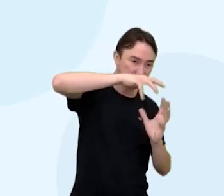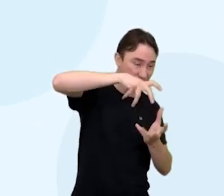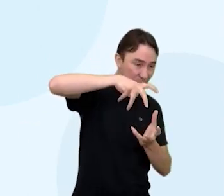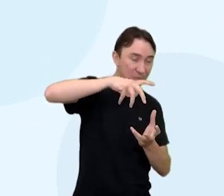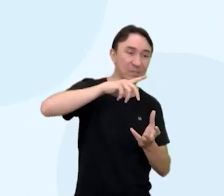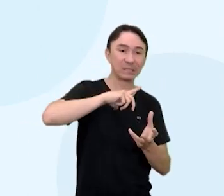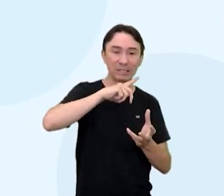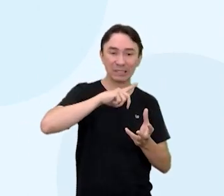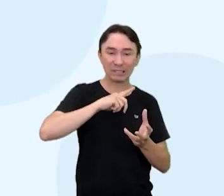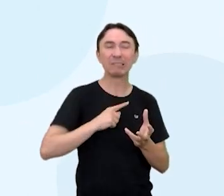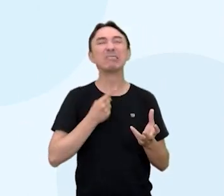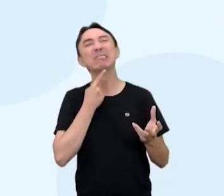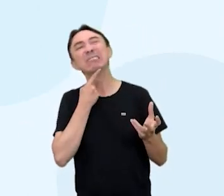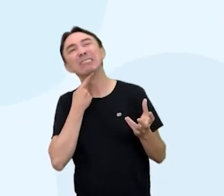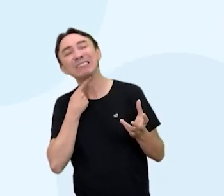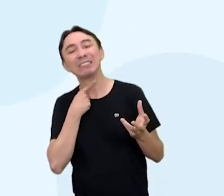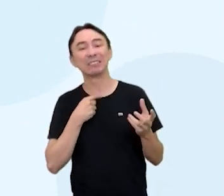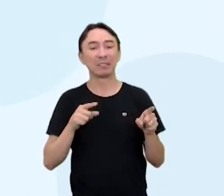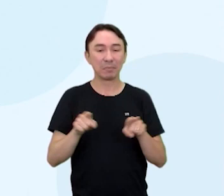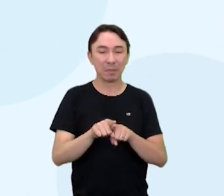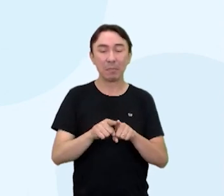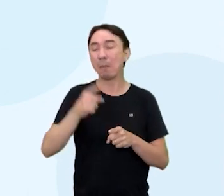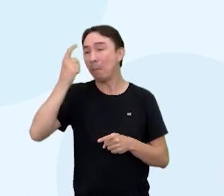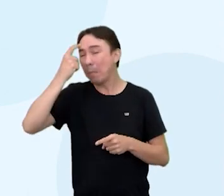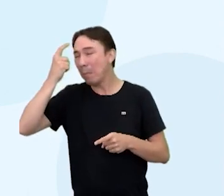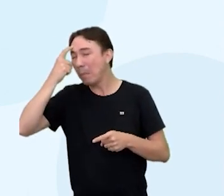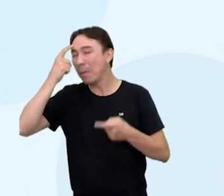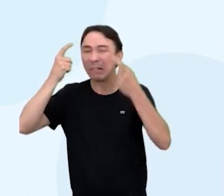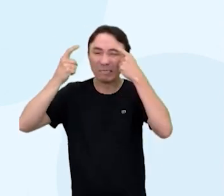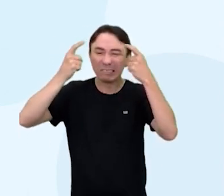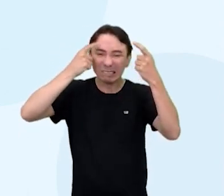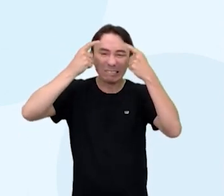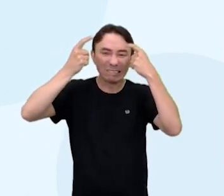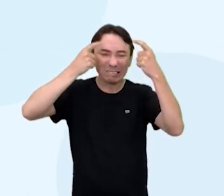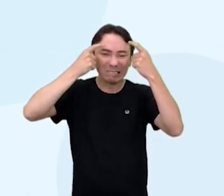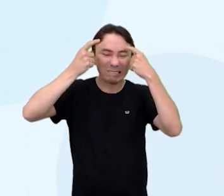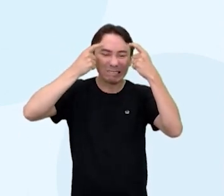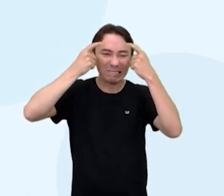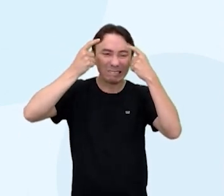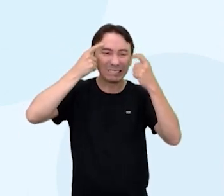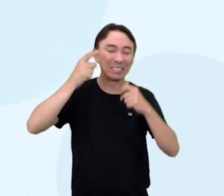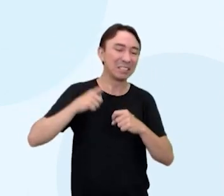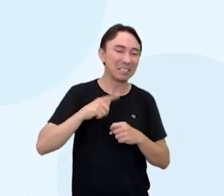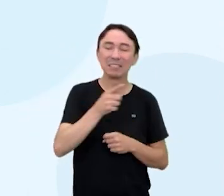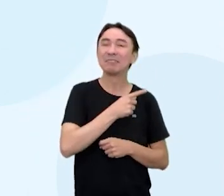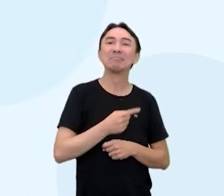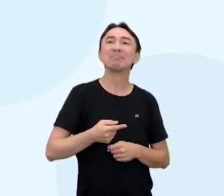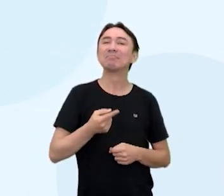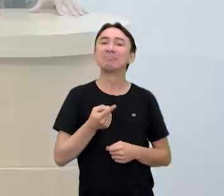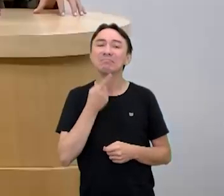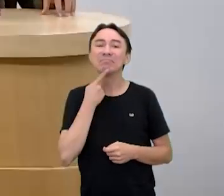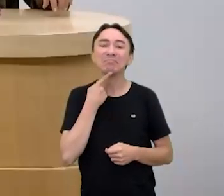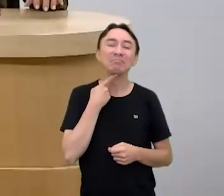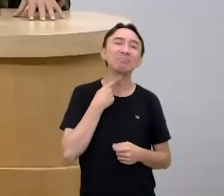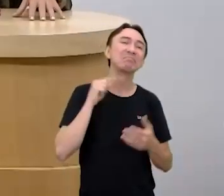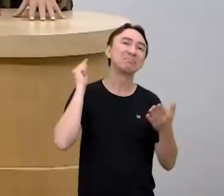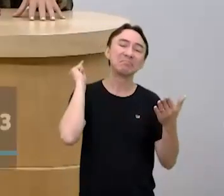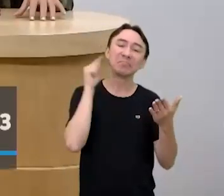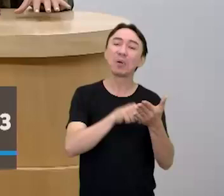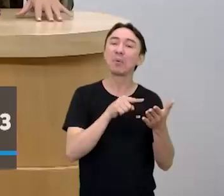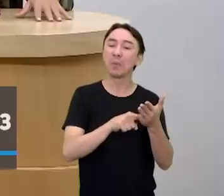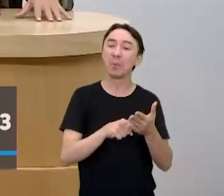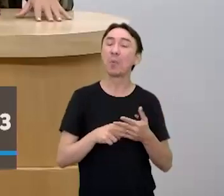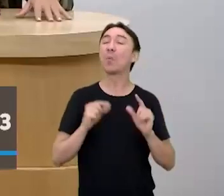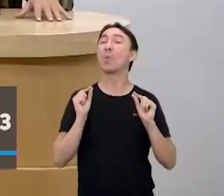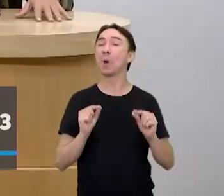que circulam, dependendo de onde circula. Pode ser alternativa também, você falou, né? Exatamente. Foi o que nós falamos agora há pouco. Sim. Olha, uma coisa é